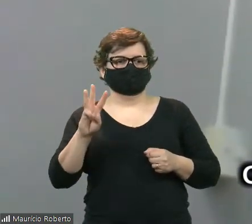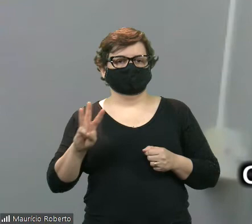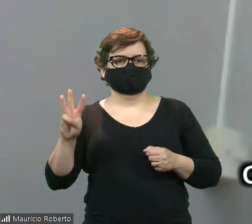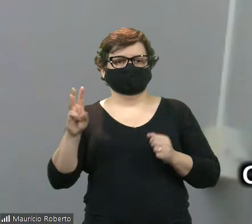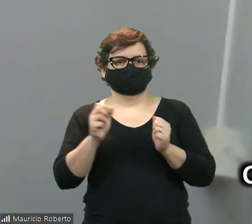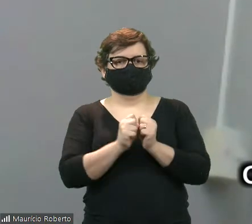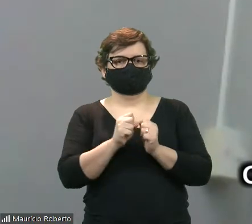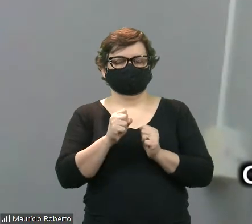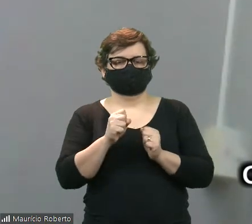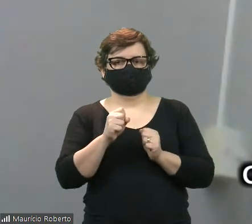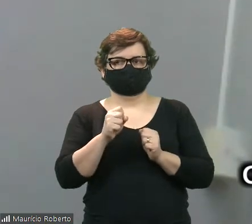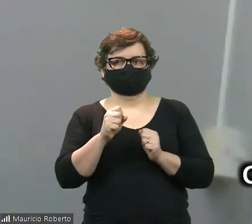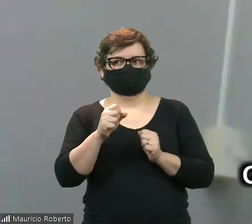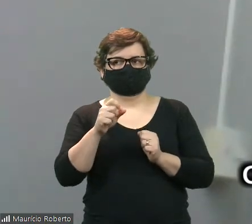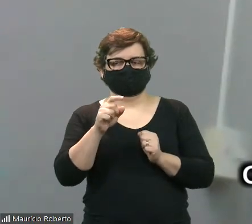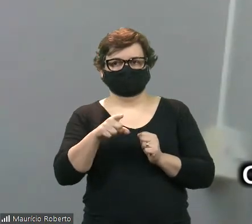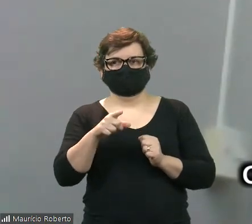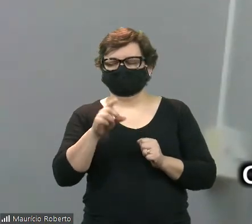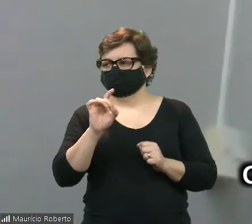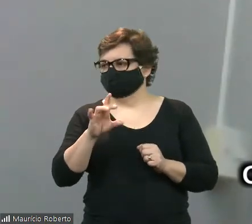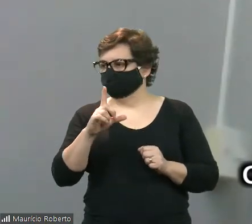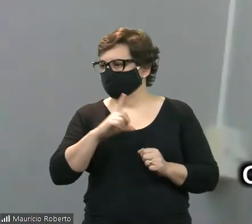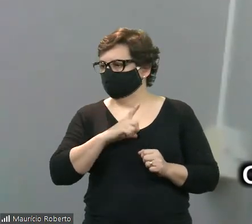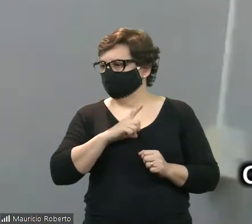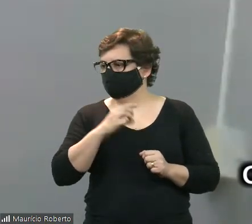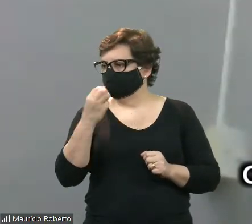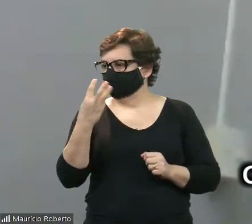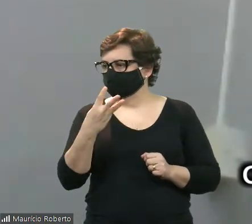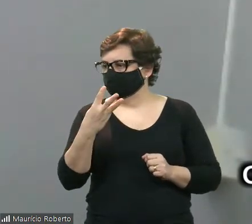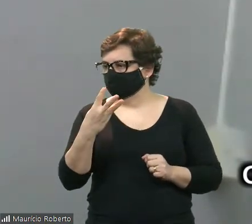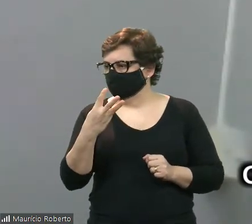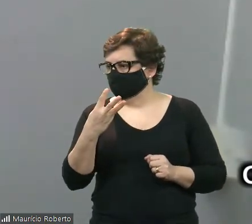tem 3 municípios. 3 municípios bem pequenos, diga-se de passagem.